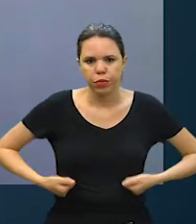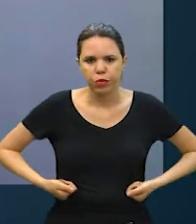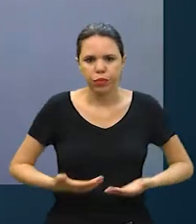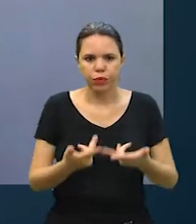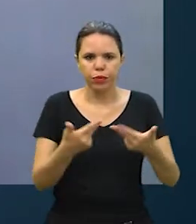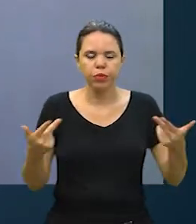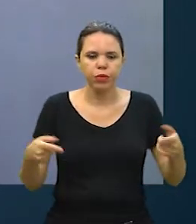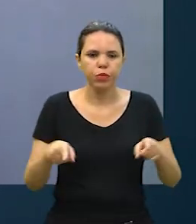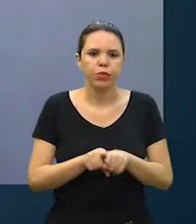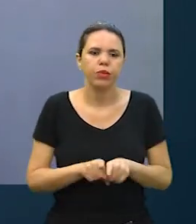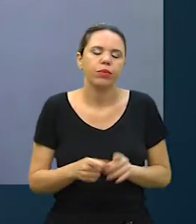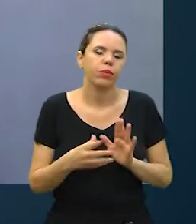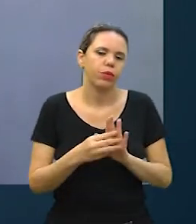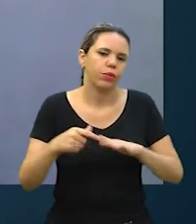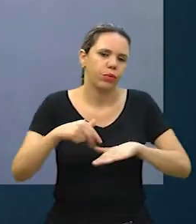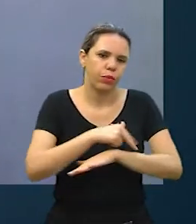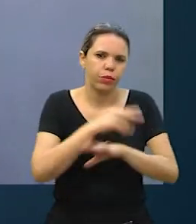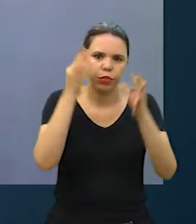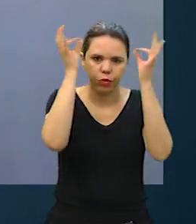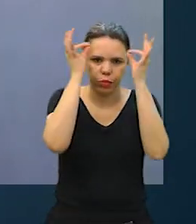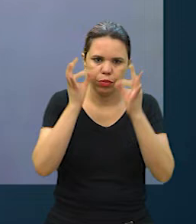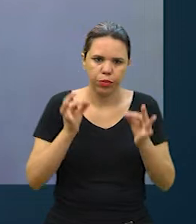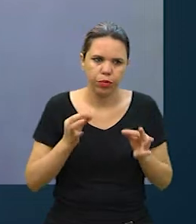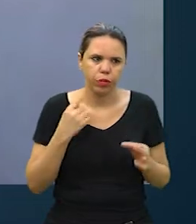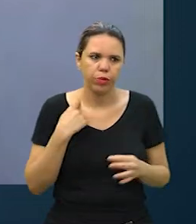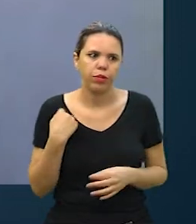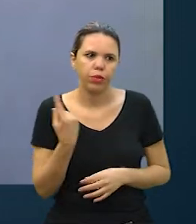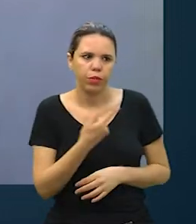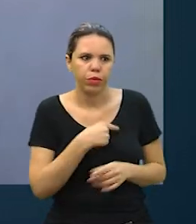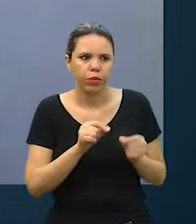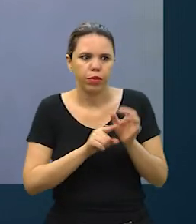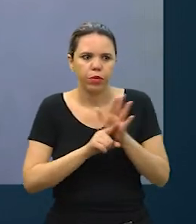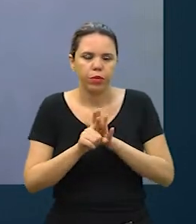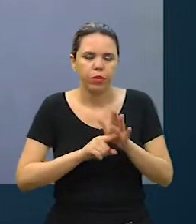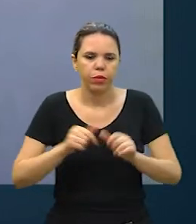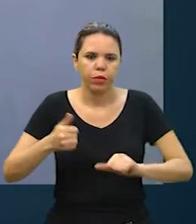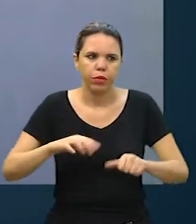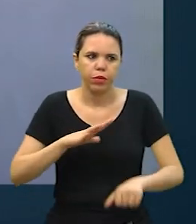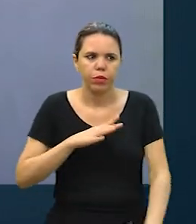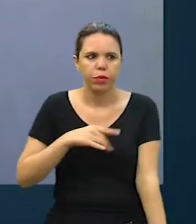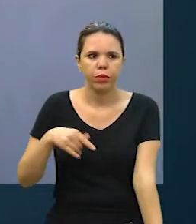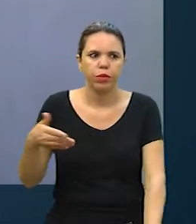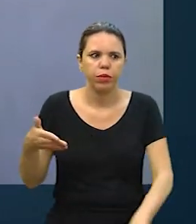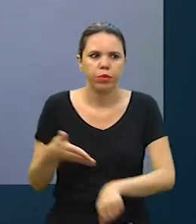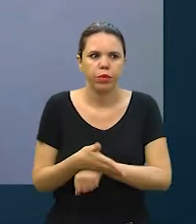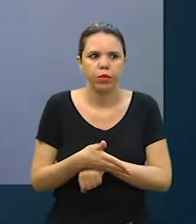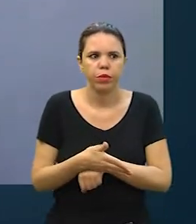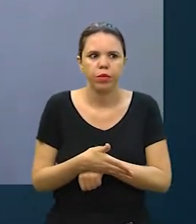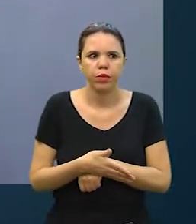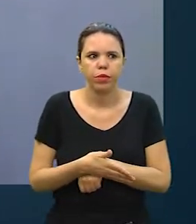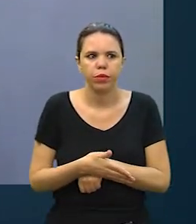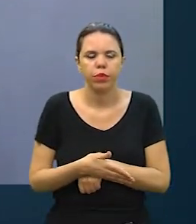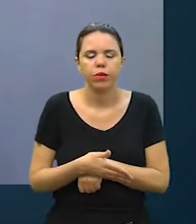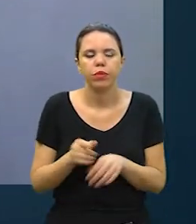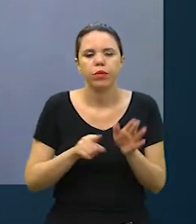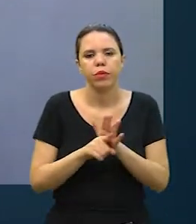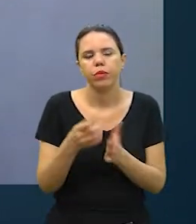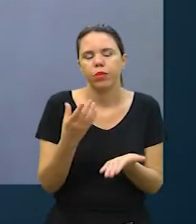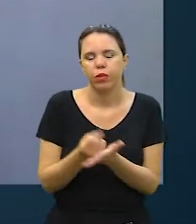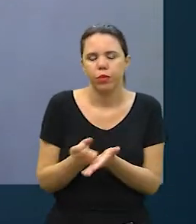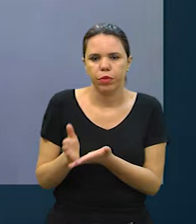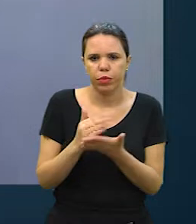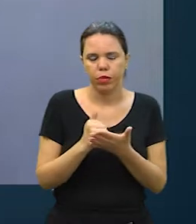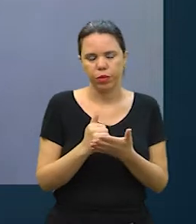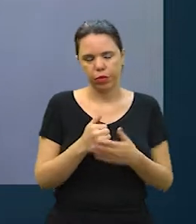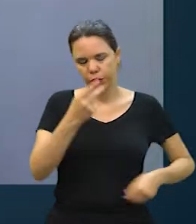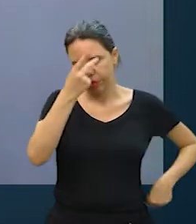serviços de moda, beleza, estética. Então, a gente faz toda uma análise da cidade quando vai entrar, tanto de dados como o